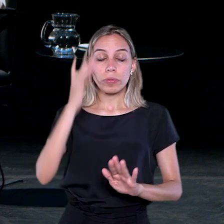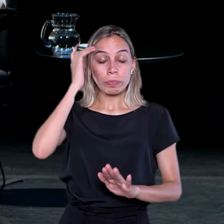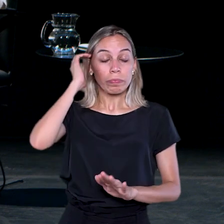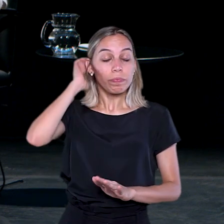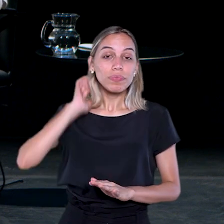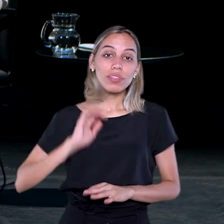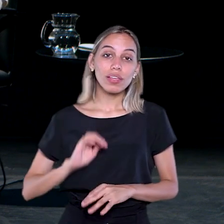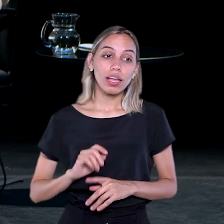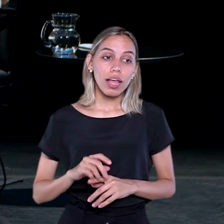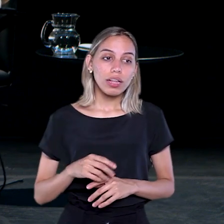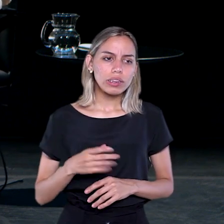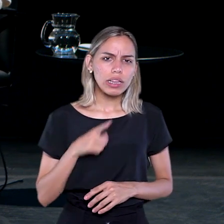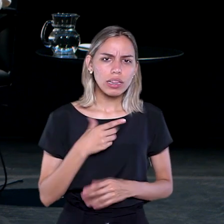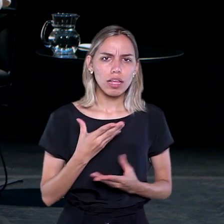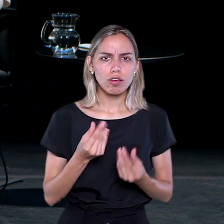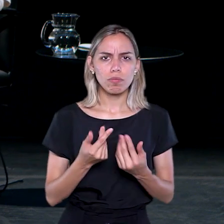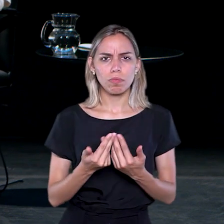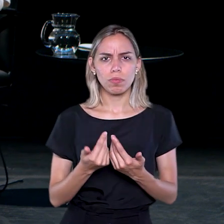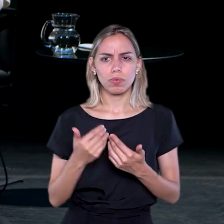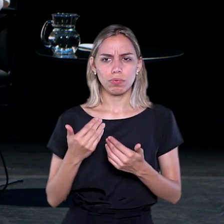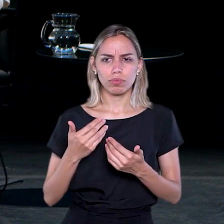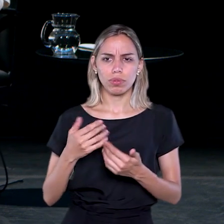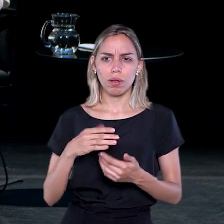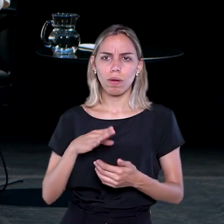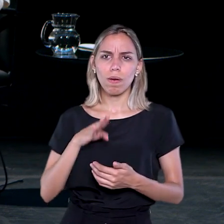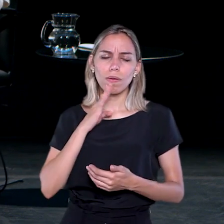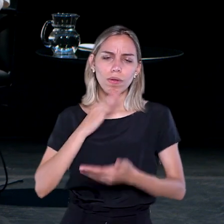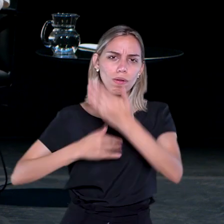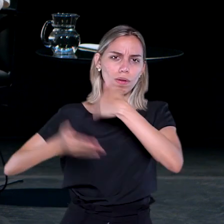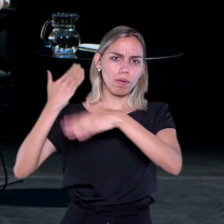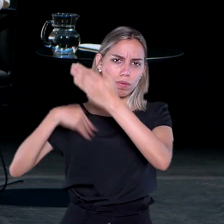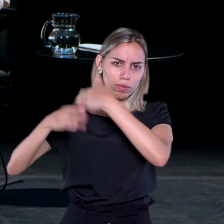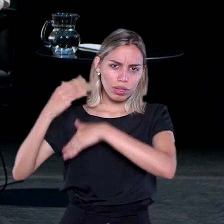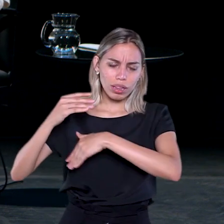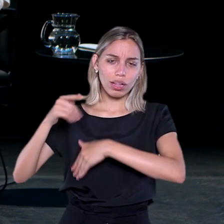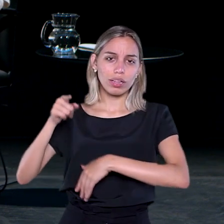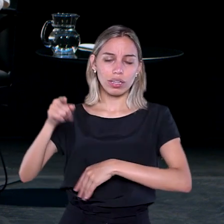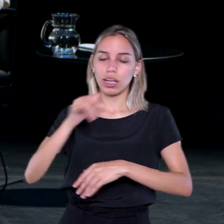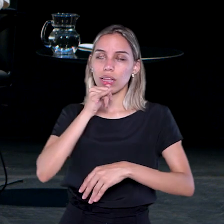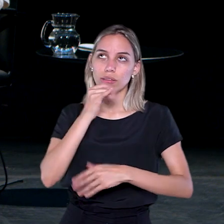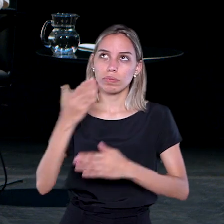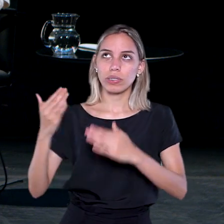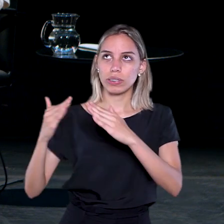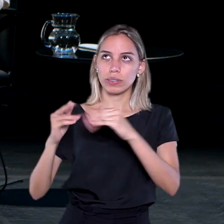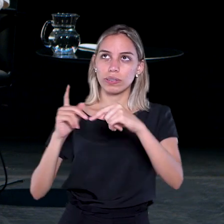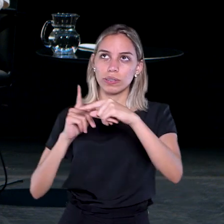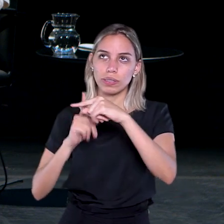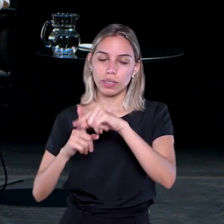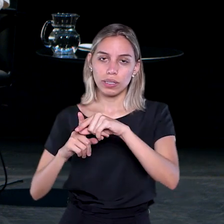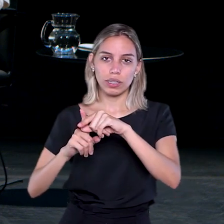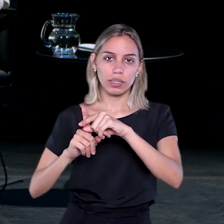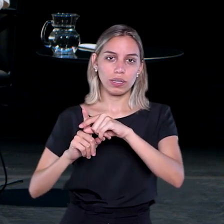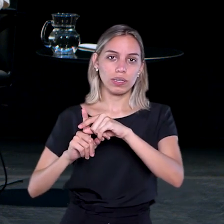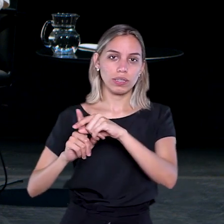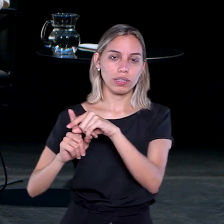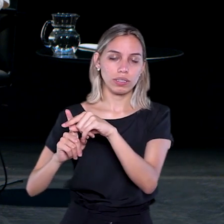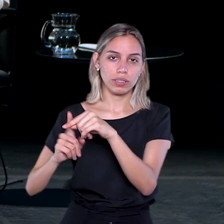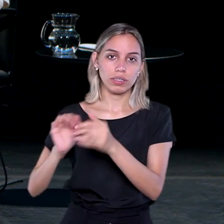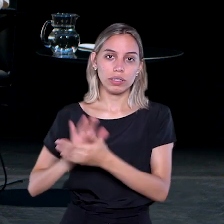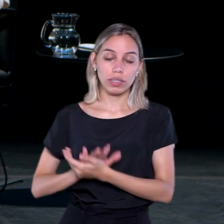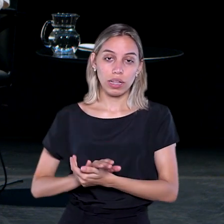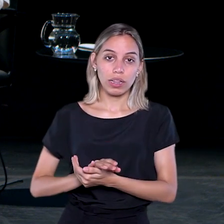quanto conhecimento ancestral não tem num terreiro de candomblé, não tem numa comunidade quilombola, numa comunidade